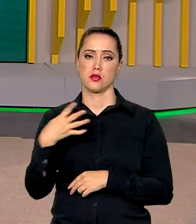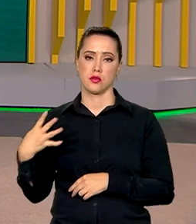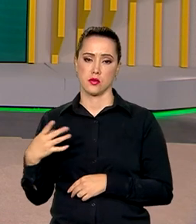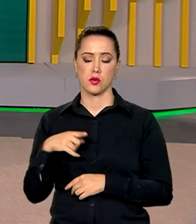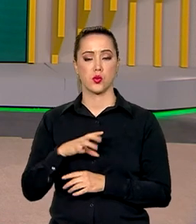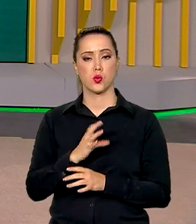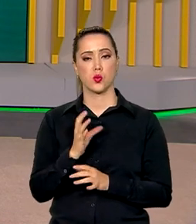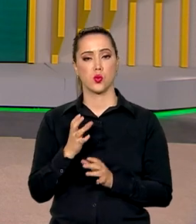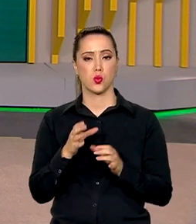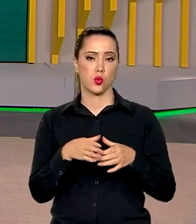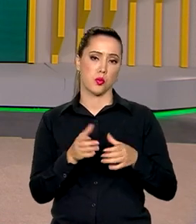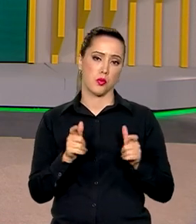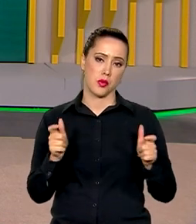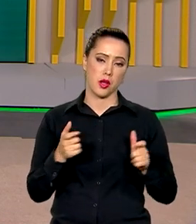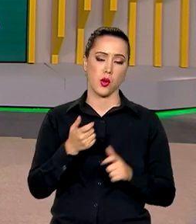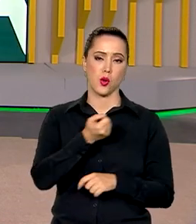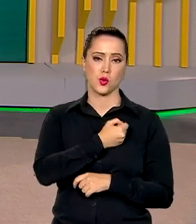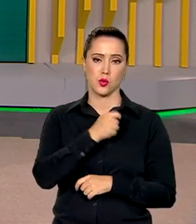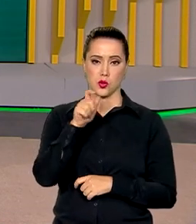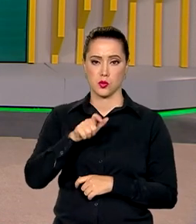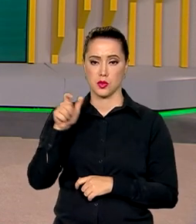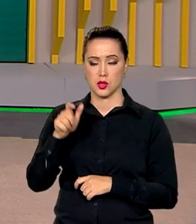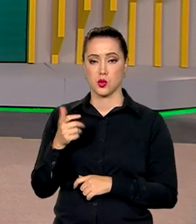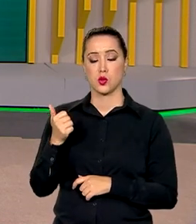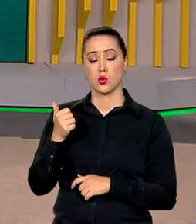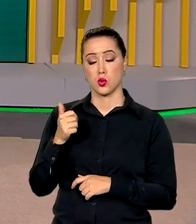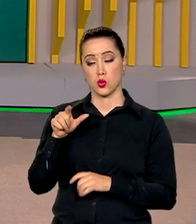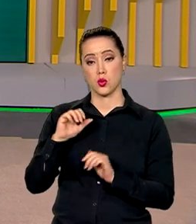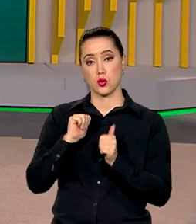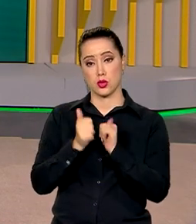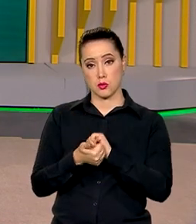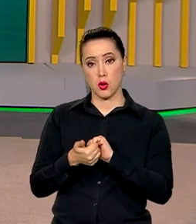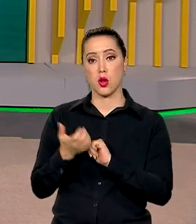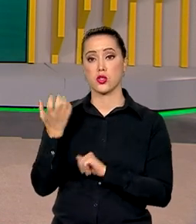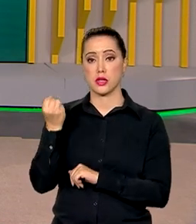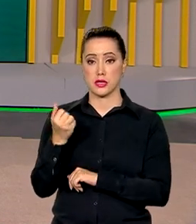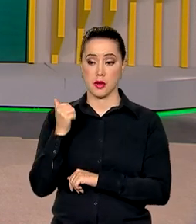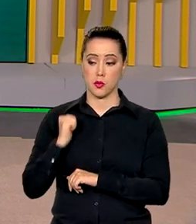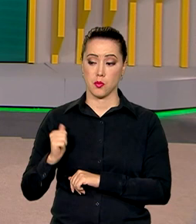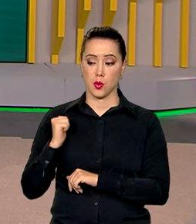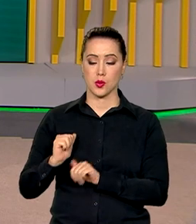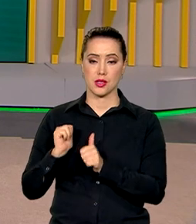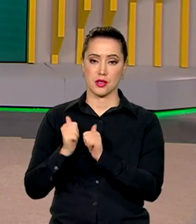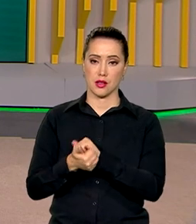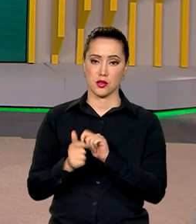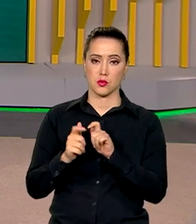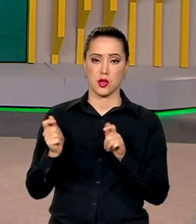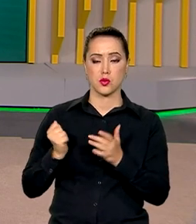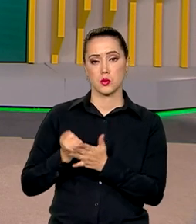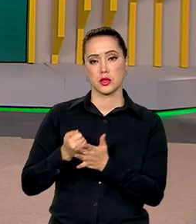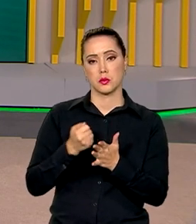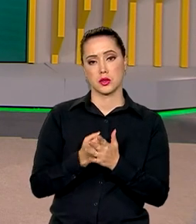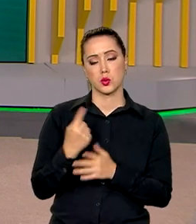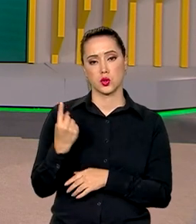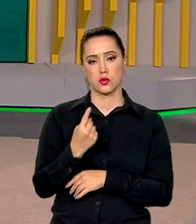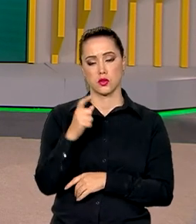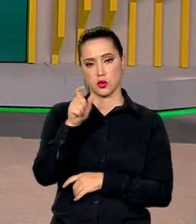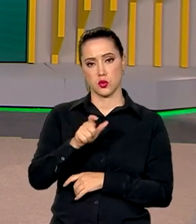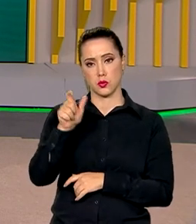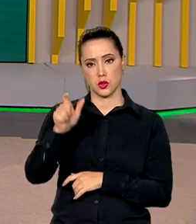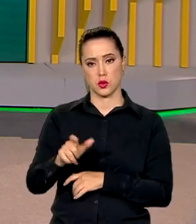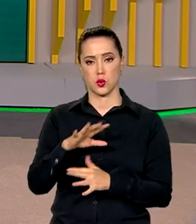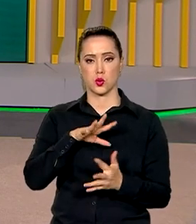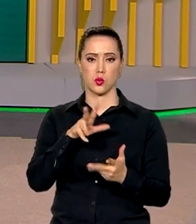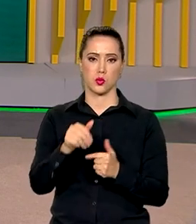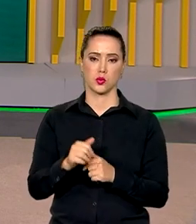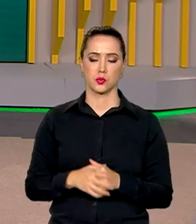esportistas brasileiros é apoiada pelo bolsa atleta uma das maiores iniciativas de Patrocínio individual de atletas